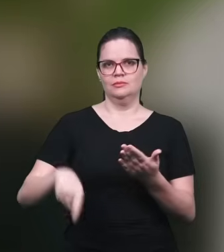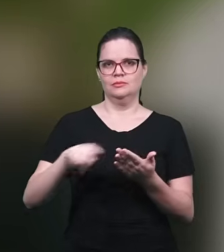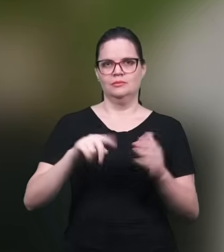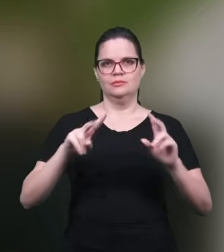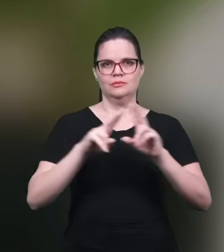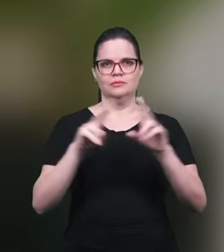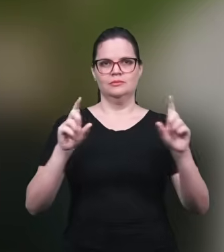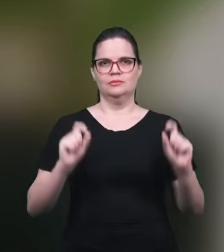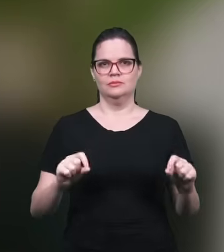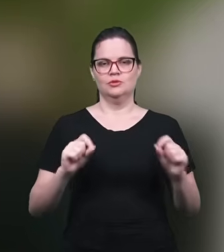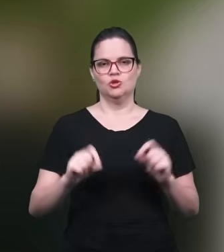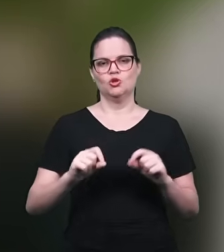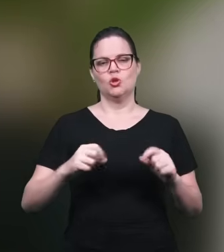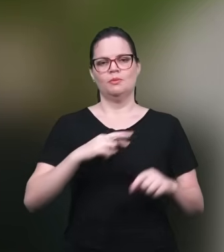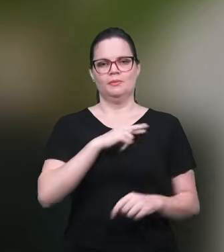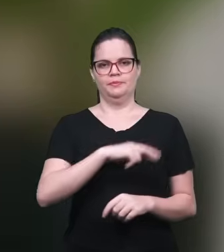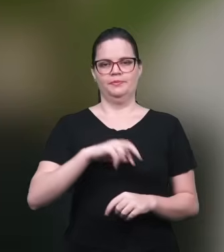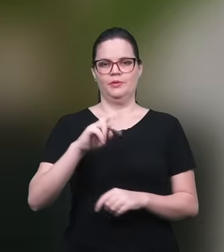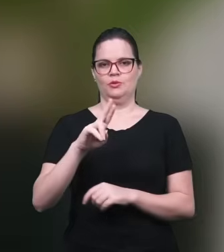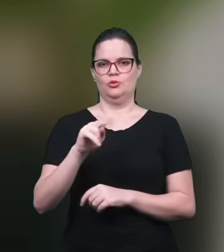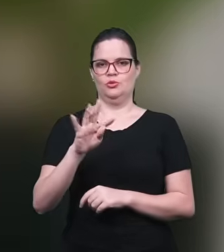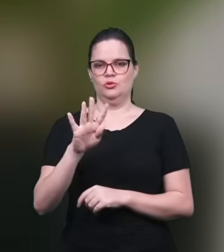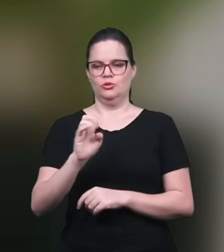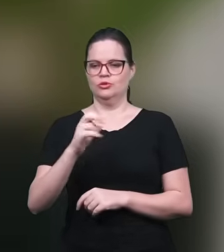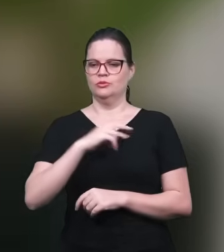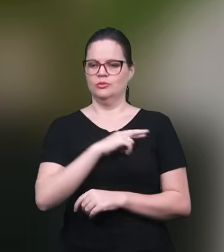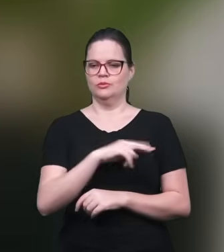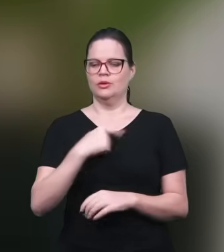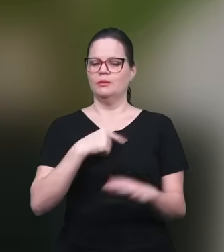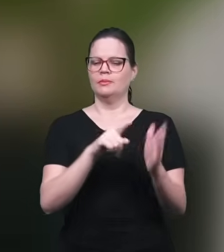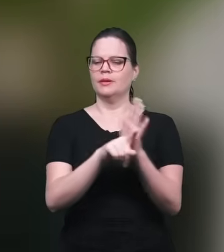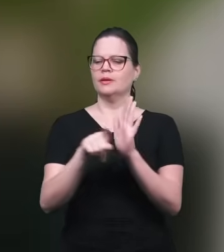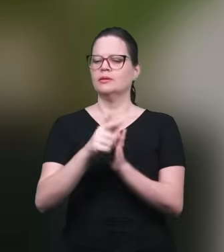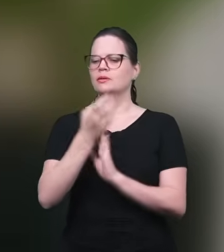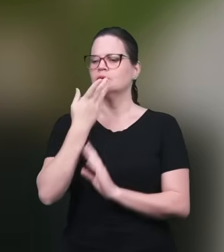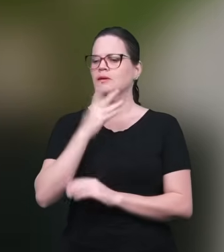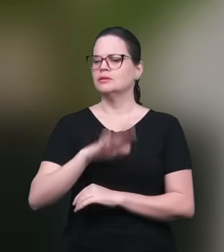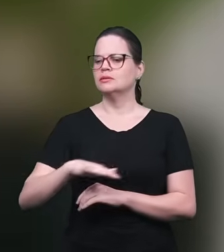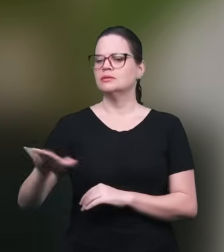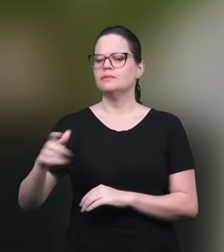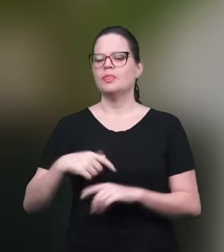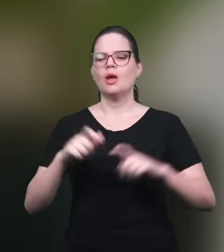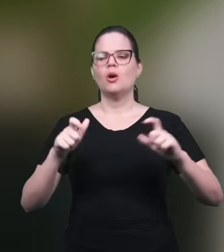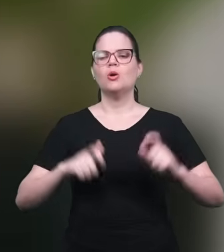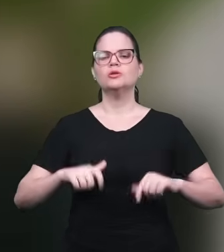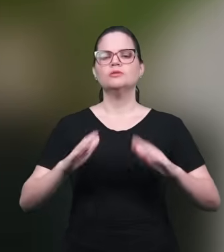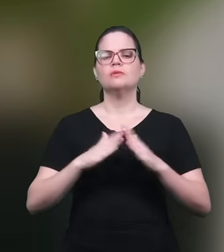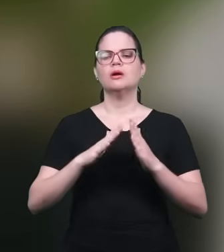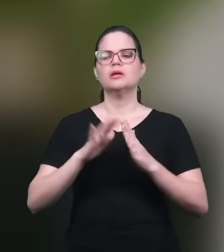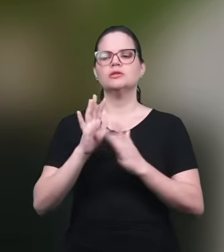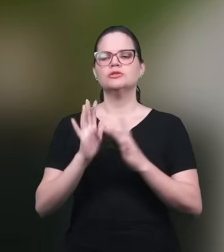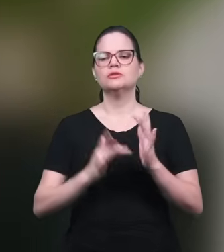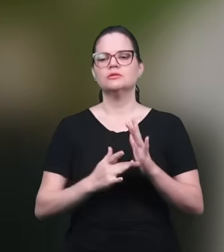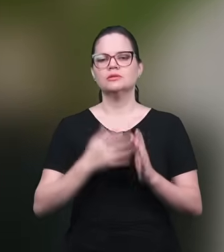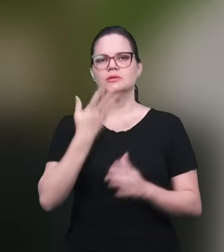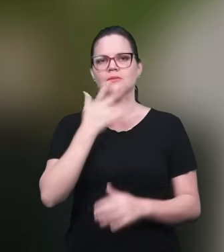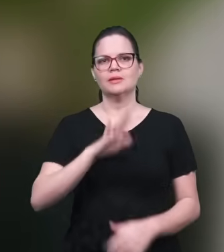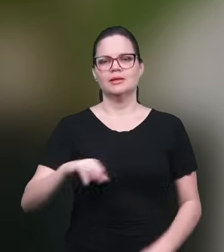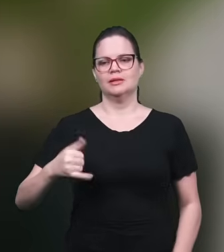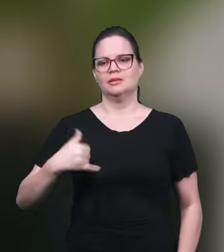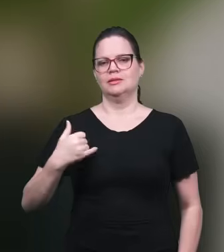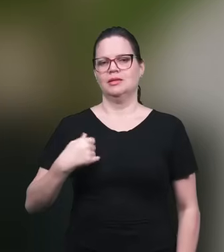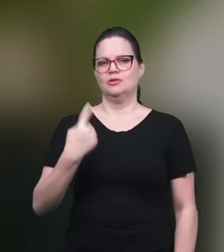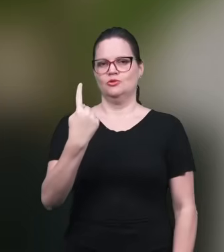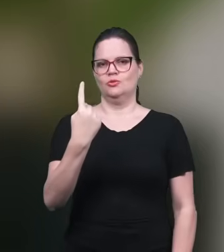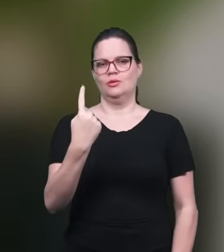aula sobre Ruth, né? E perguntamos, né, para as crianças onde mora o Senhor Jesus. E uma criança de 1 ano e